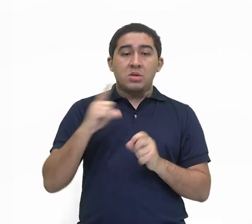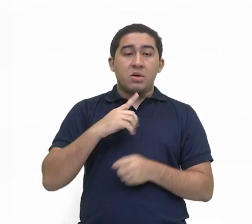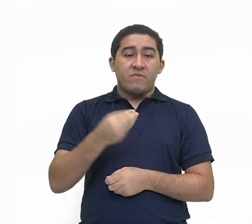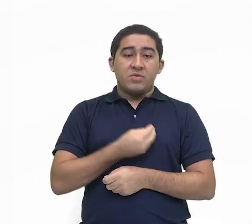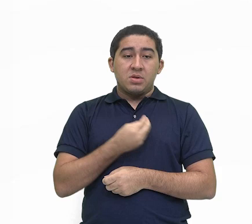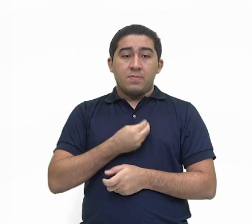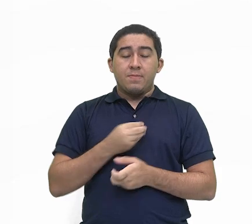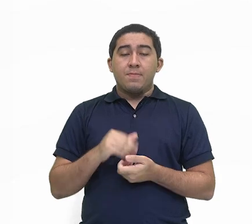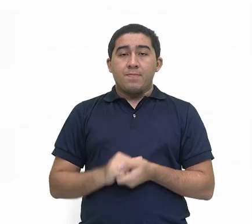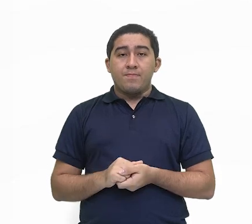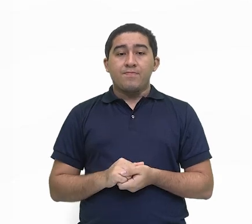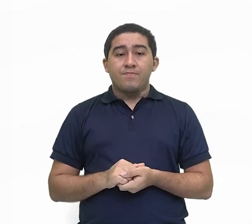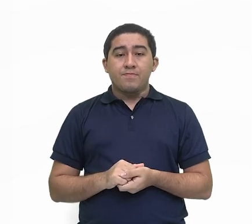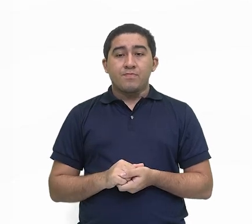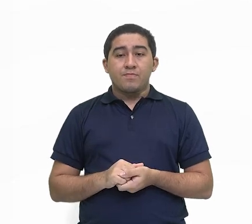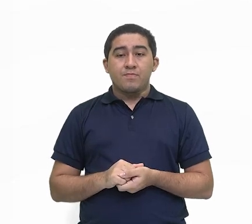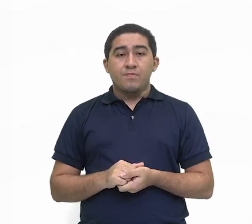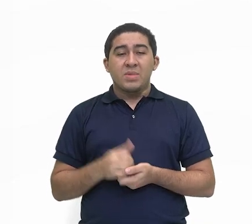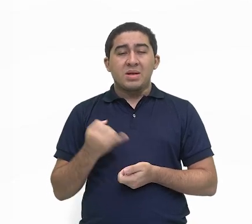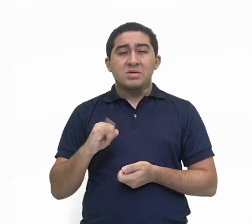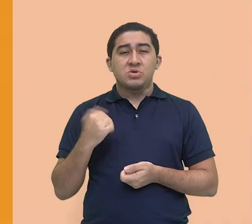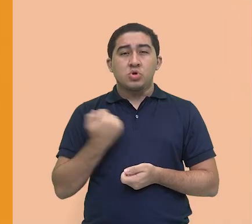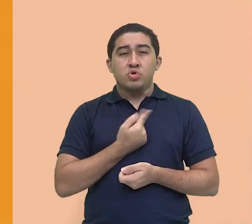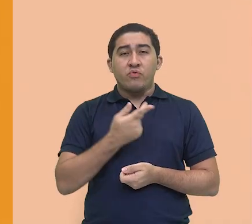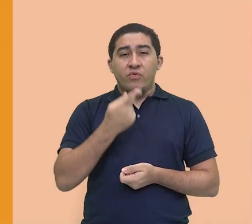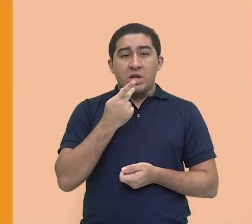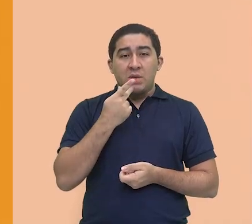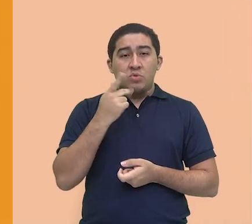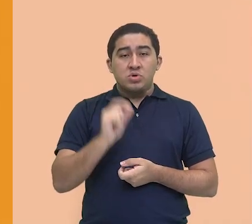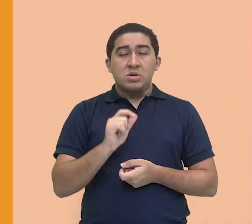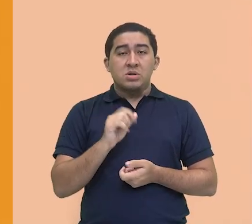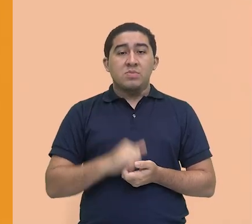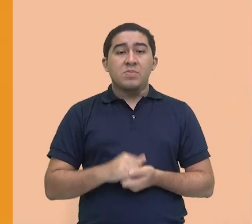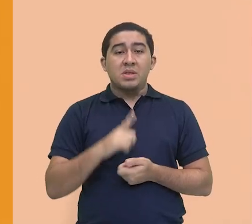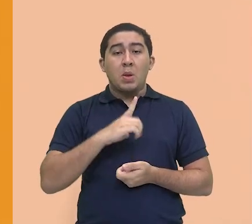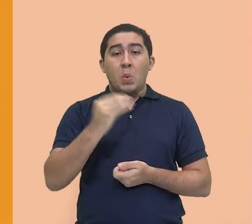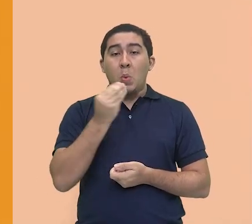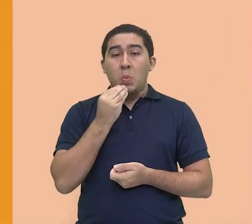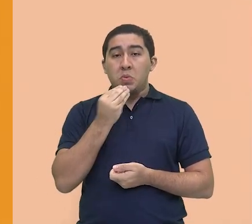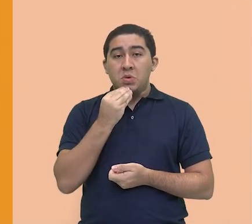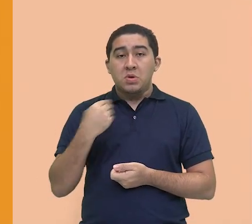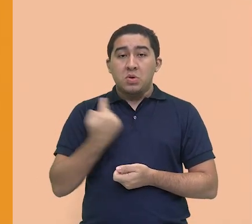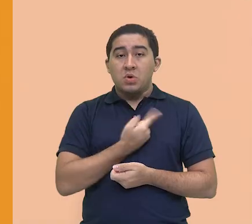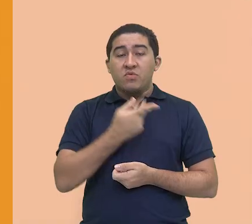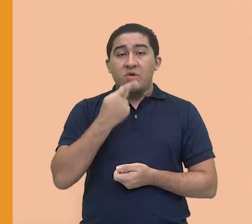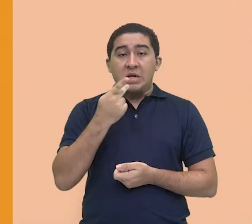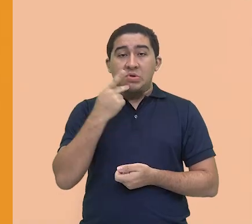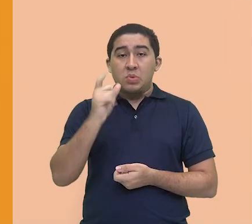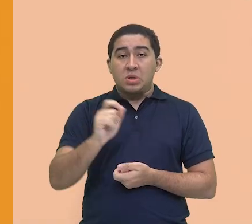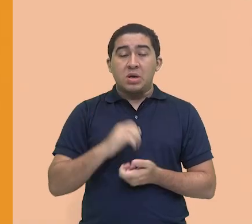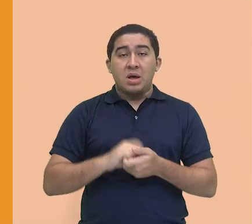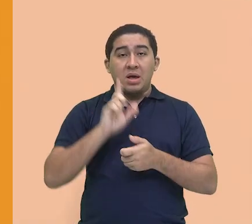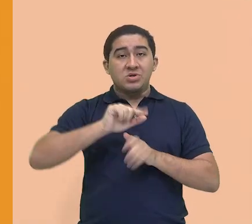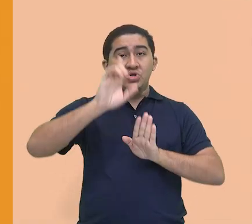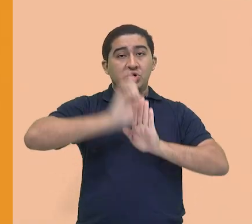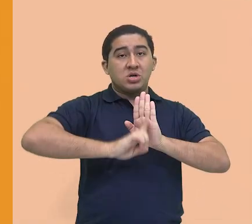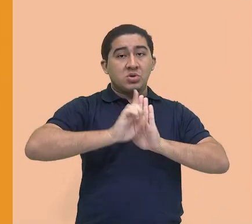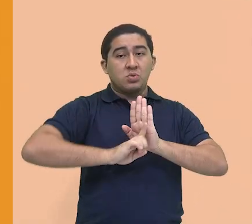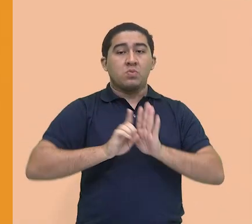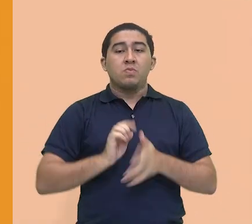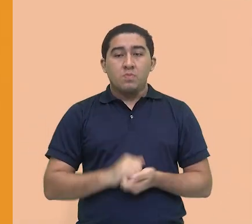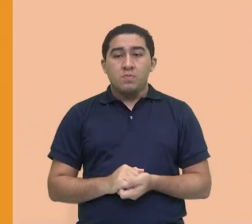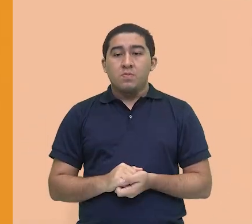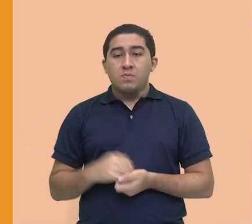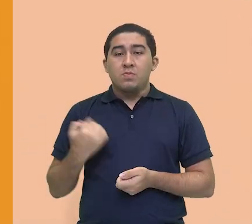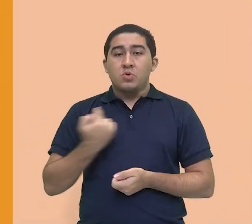vida. E aqui, quando a gente fala de vida digna, de oportunidades, nós estamos falando de quê? De direitos. Né?